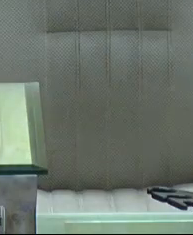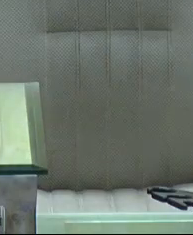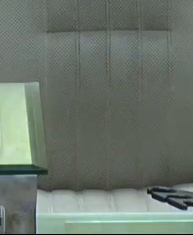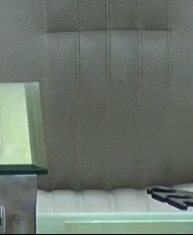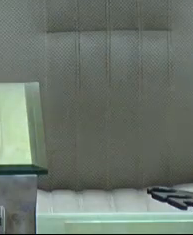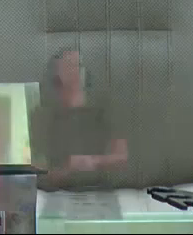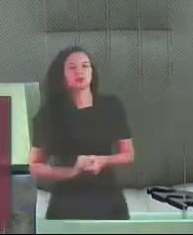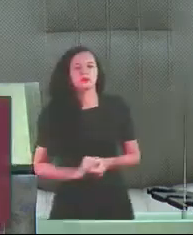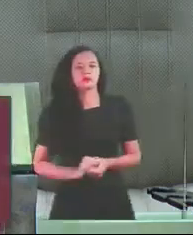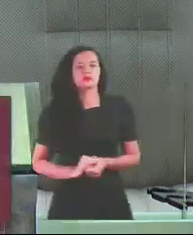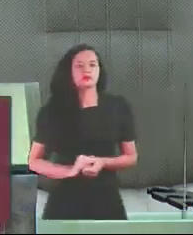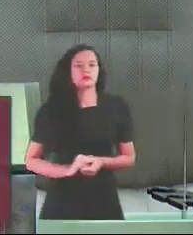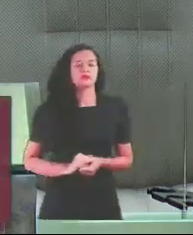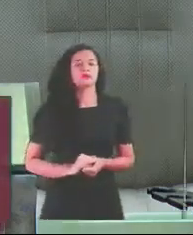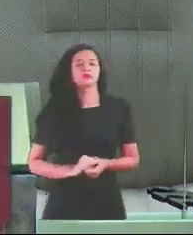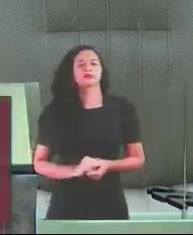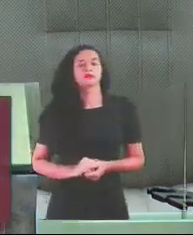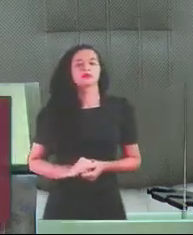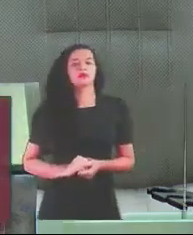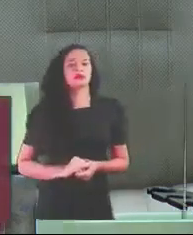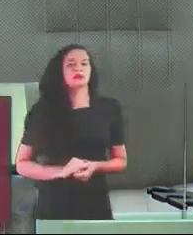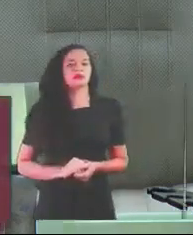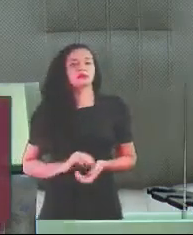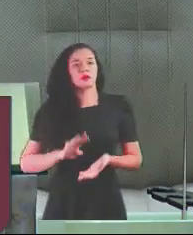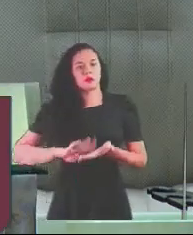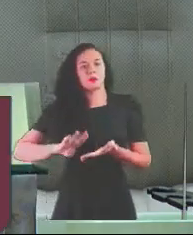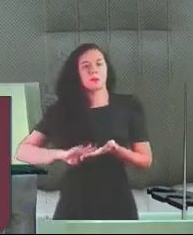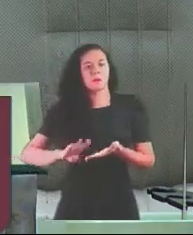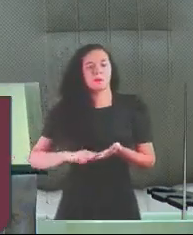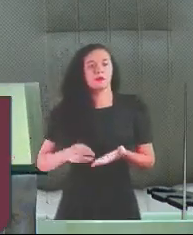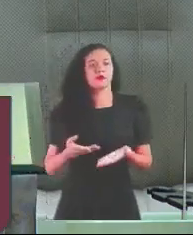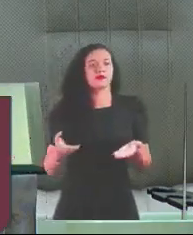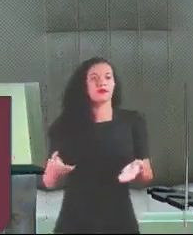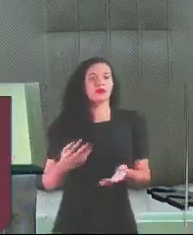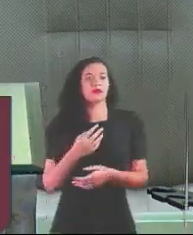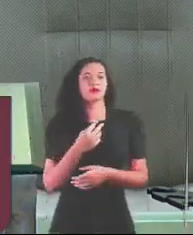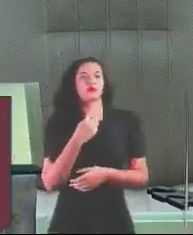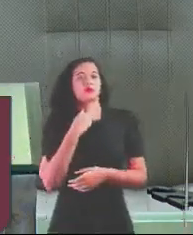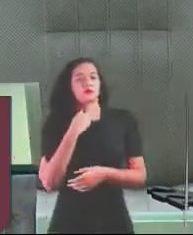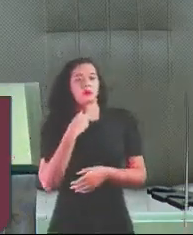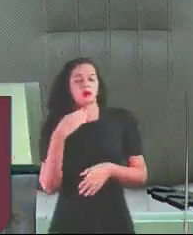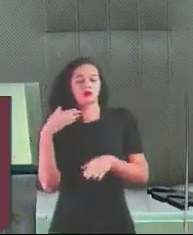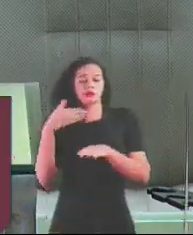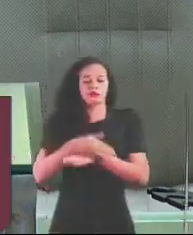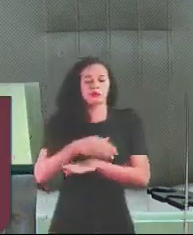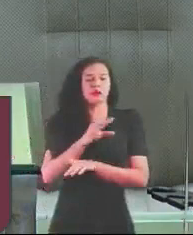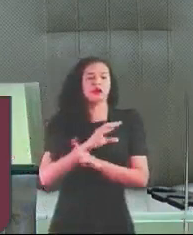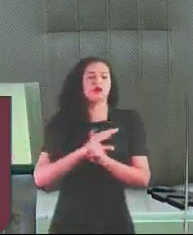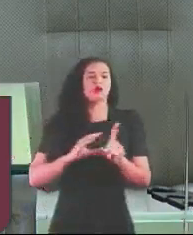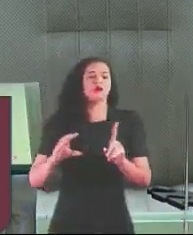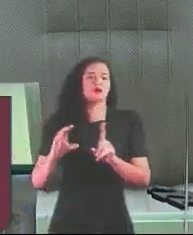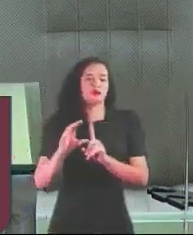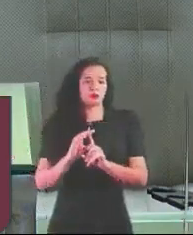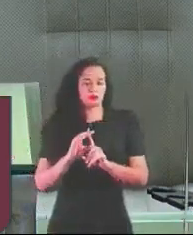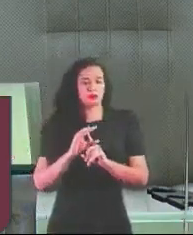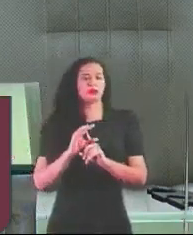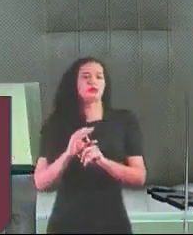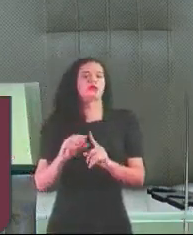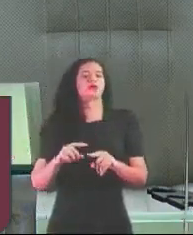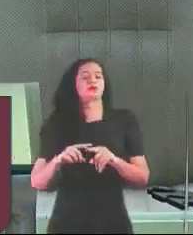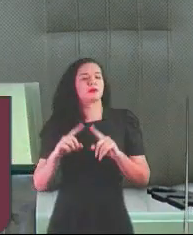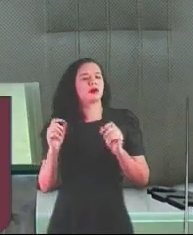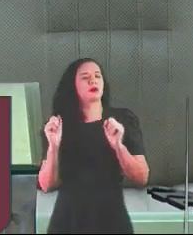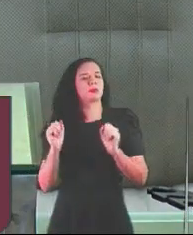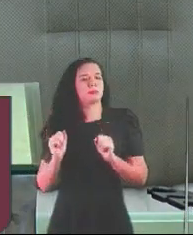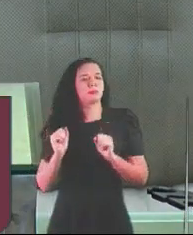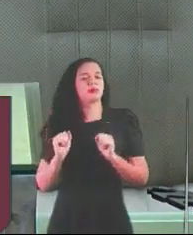Bradesco e o Pix da nossa igreja. E você que não está podendo vir ao culto por motivo superior, você pode